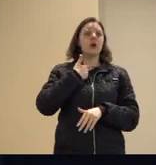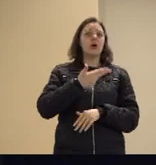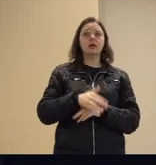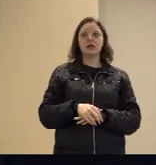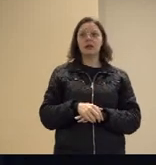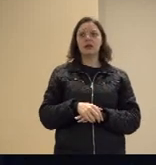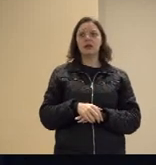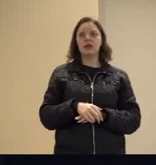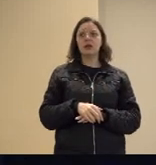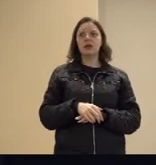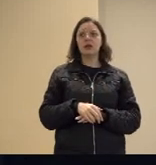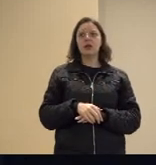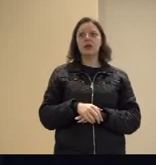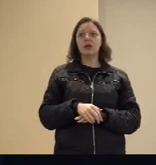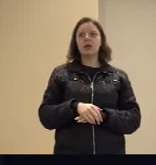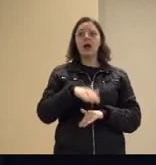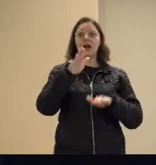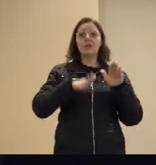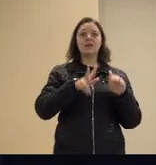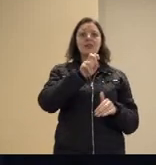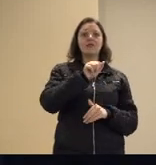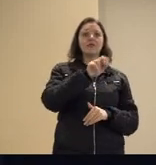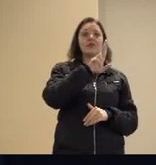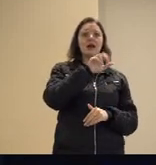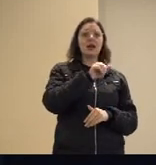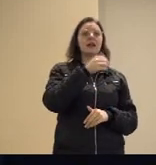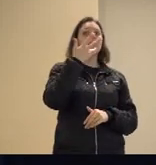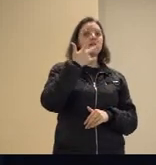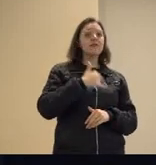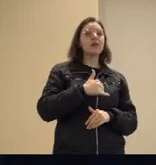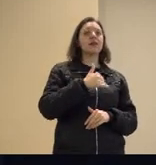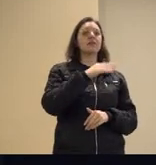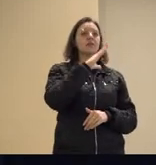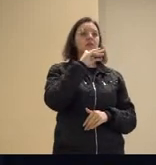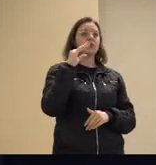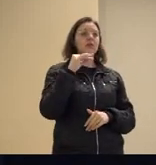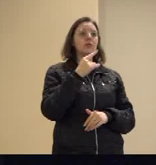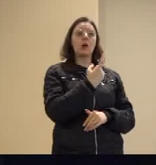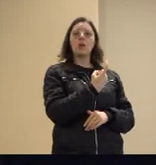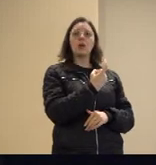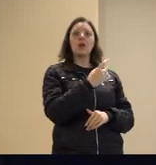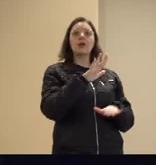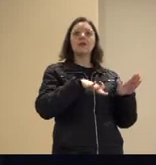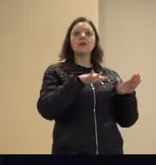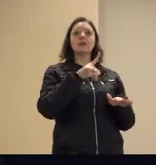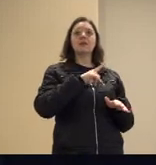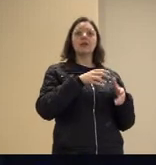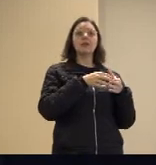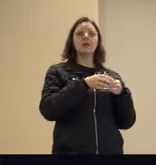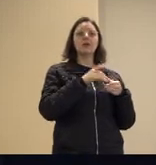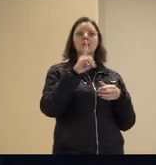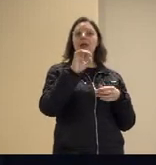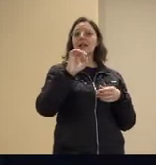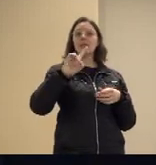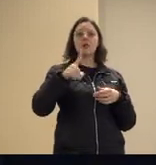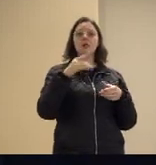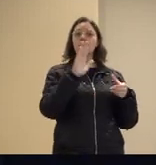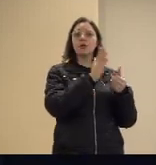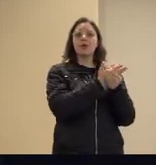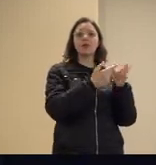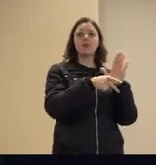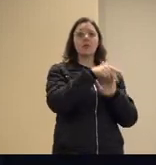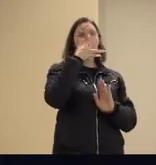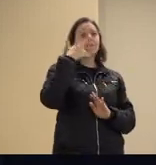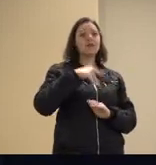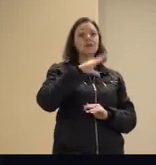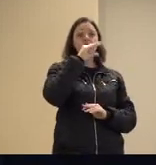Nem sempre a vara da infância e juventude é a única. Né? Nós temos comarcas aí com mais de 10 mil processos da infância